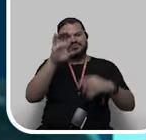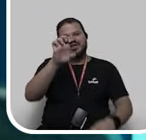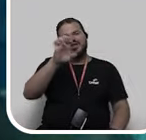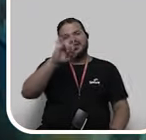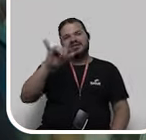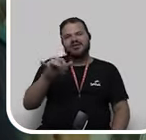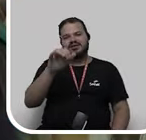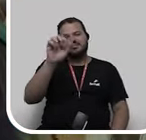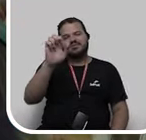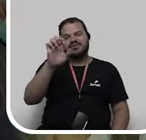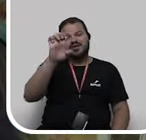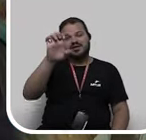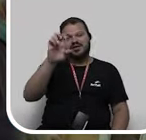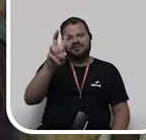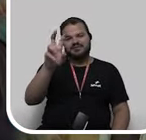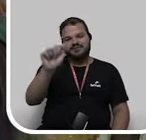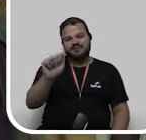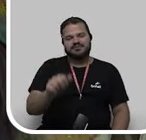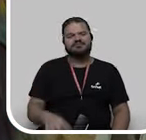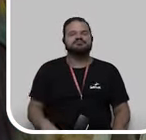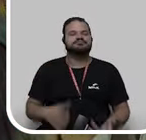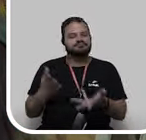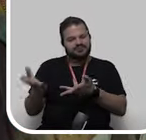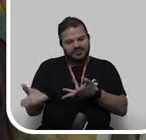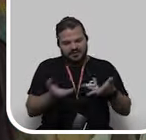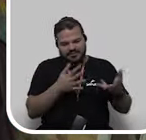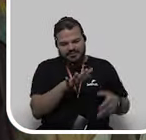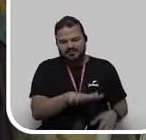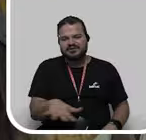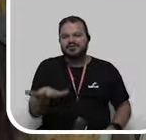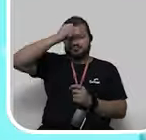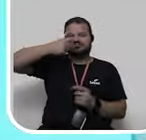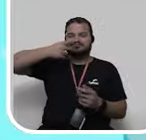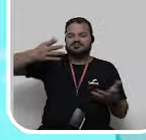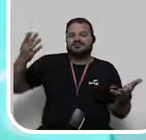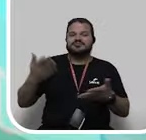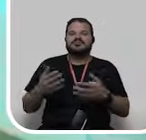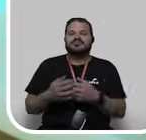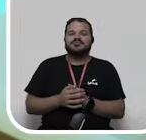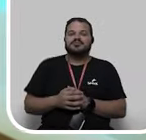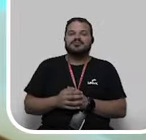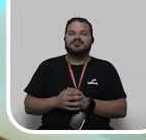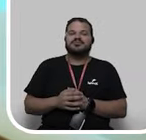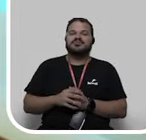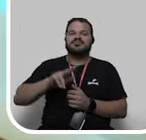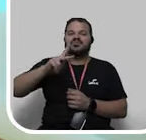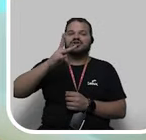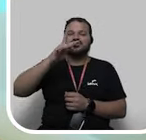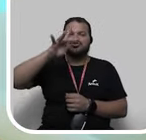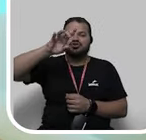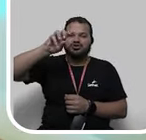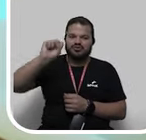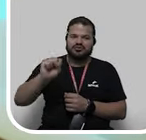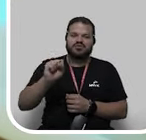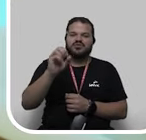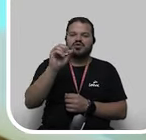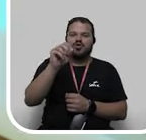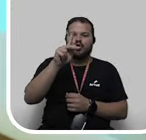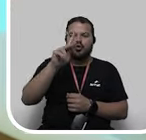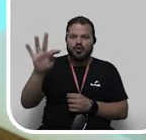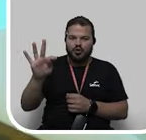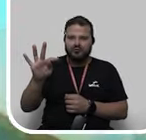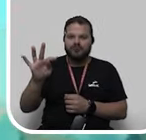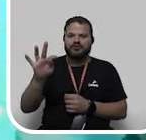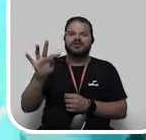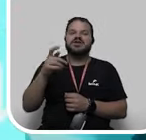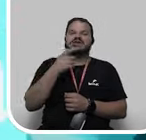Eva. Seja bem-vinda à nossa arena. À vontade, meu bem. Ela é Chief Information Security Officer na Vitex e